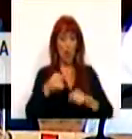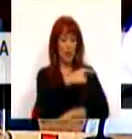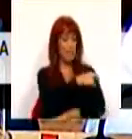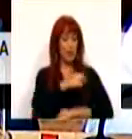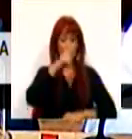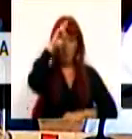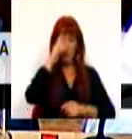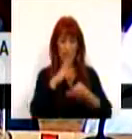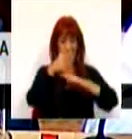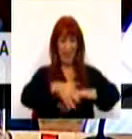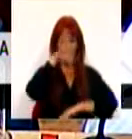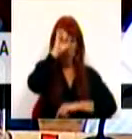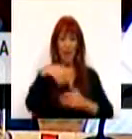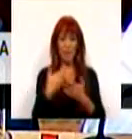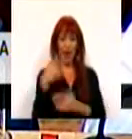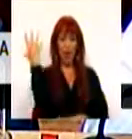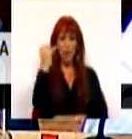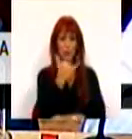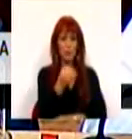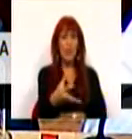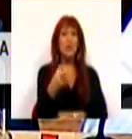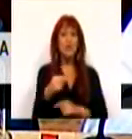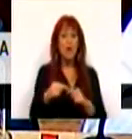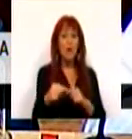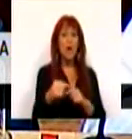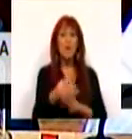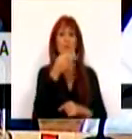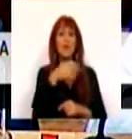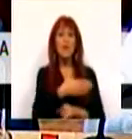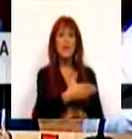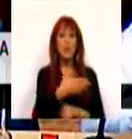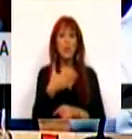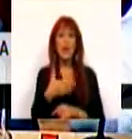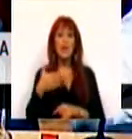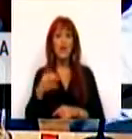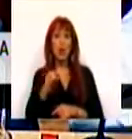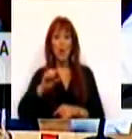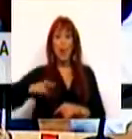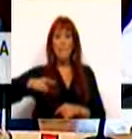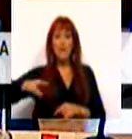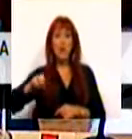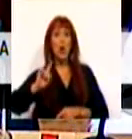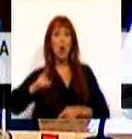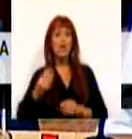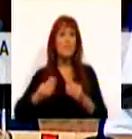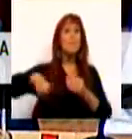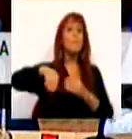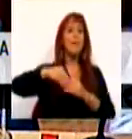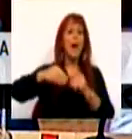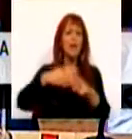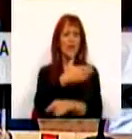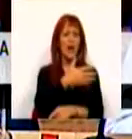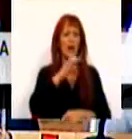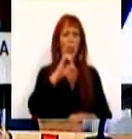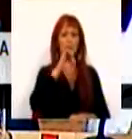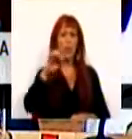o esforço direto do Estado para a cultura em 2018, falamos de 118 milhões de euros, aos quais acrescem